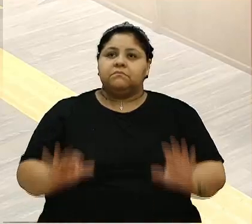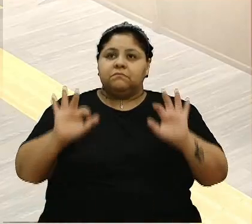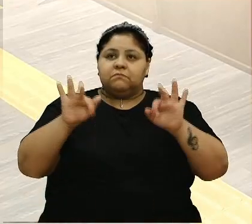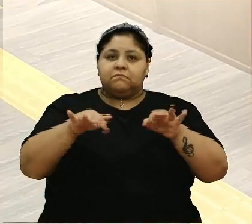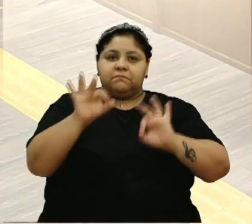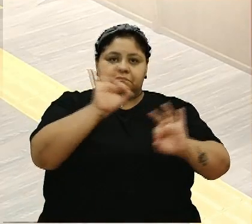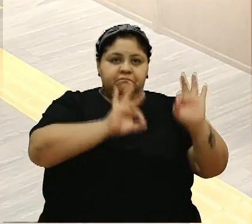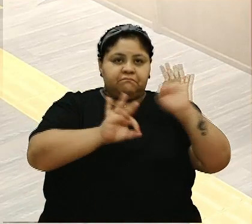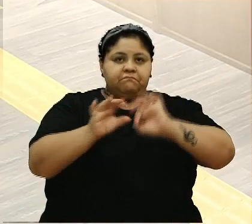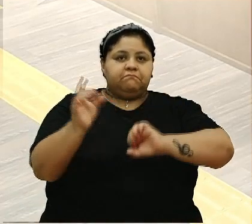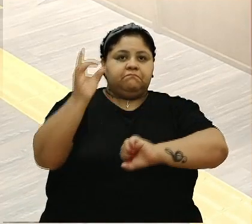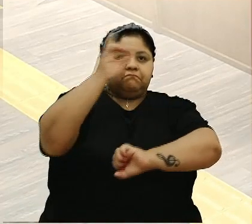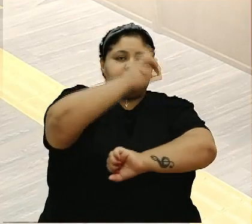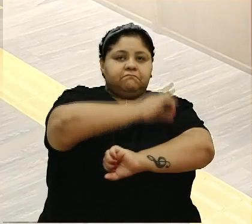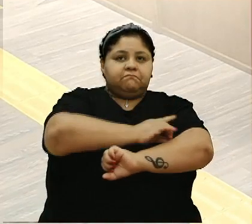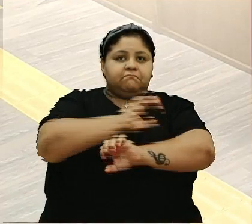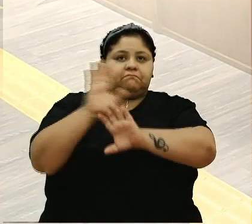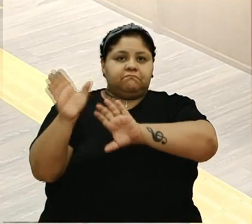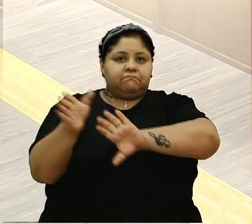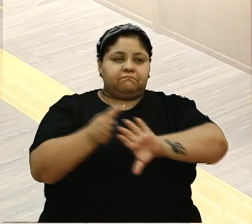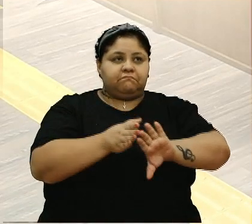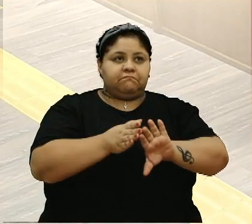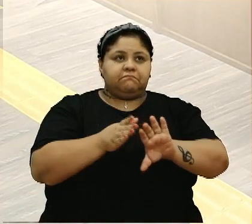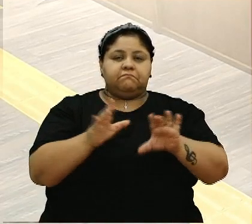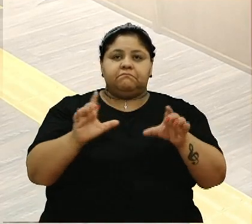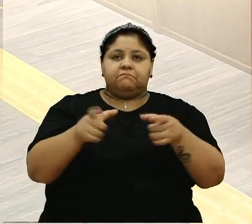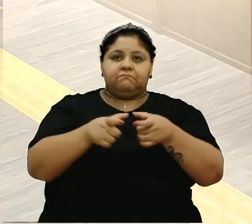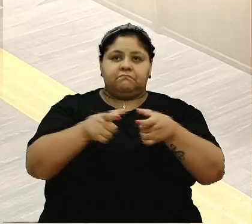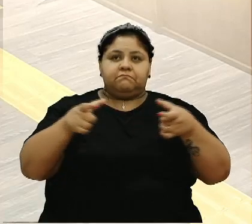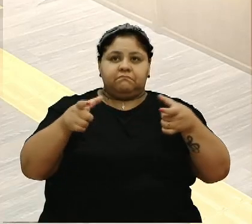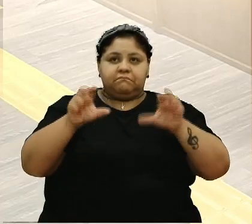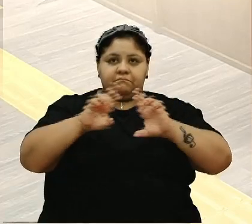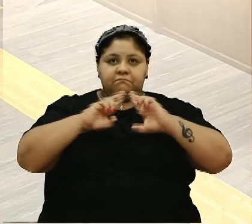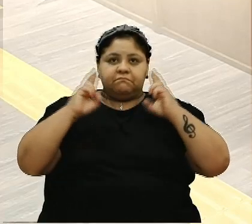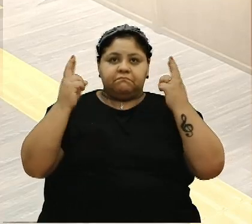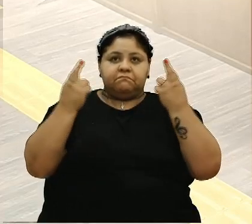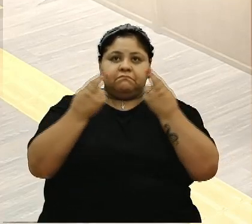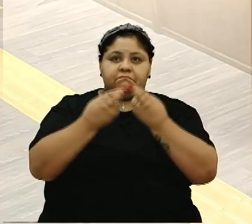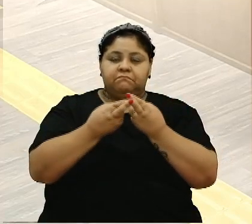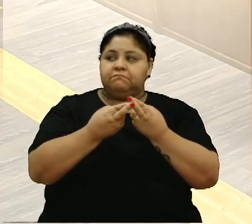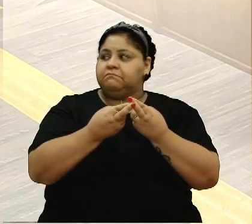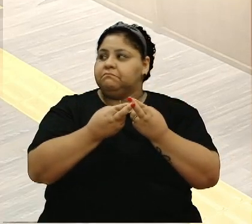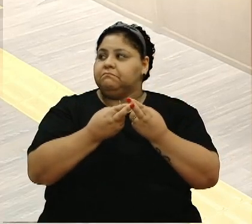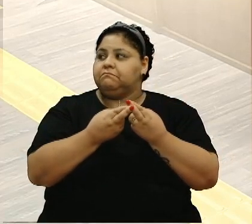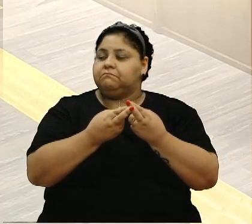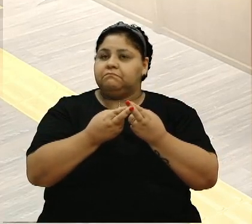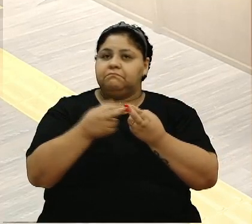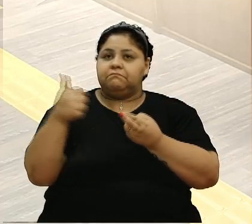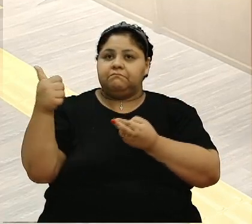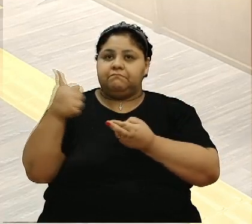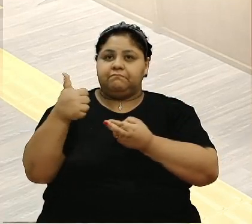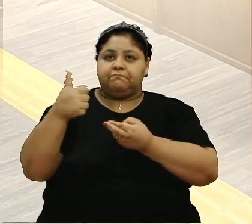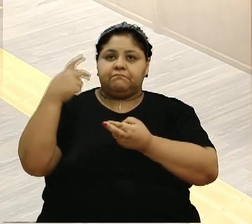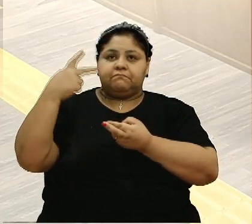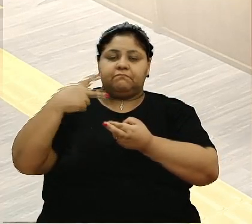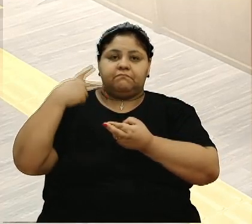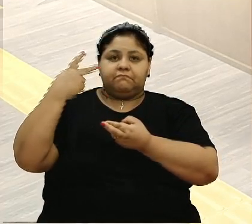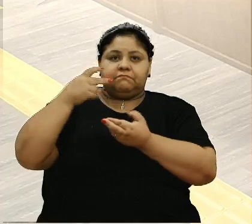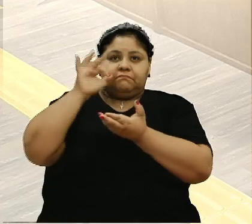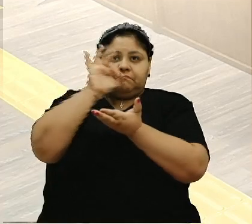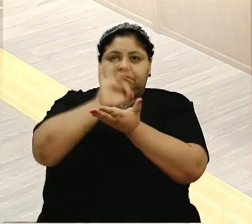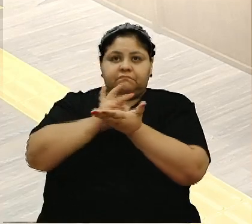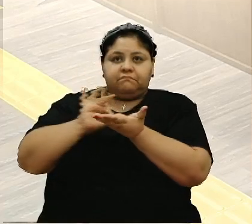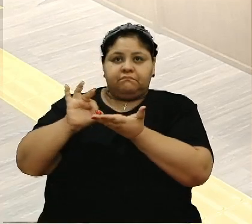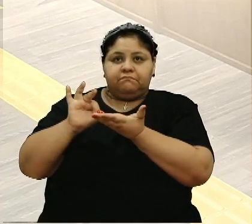encerrada a ordem do dia. Passemos ao espaço do grande expediente. Declaração de líder marcado do PSDB. Declaração de líder